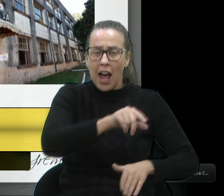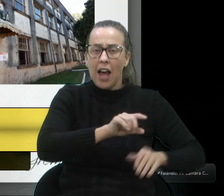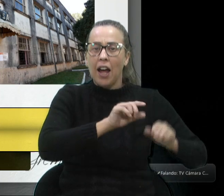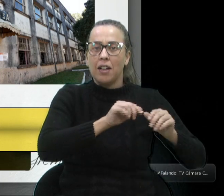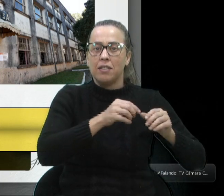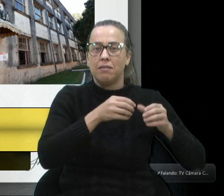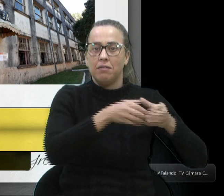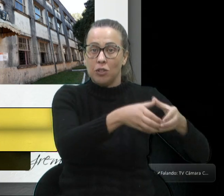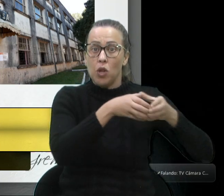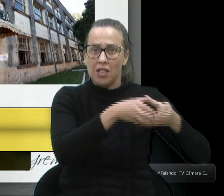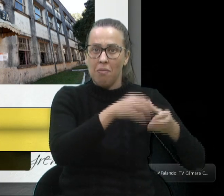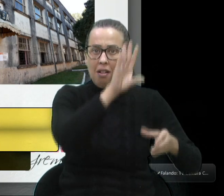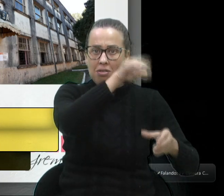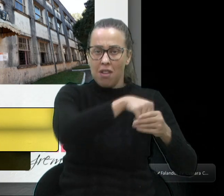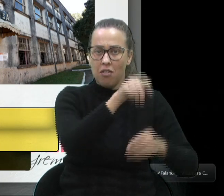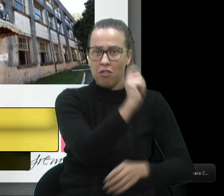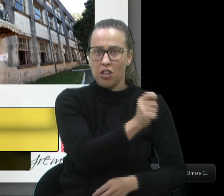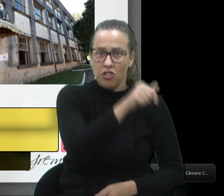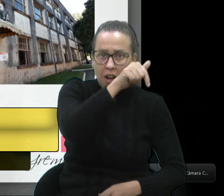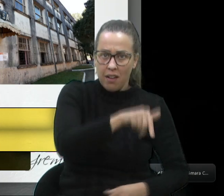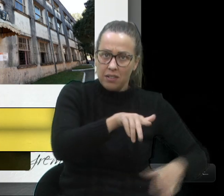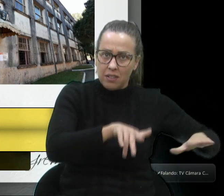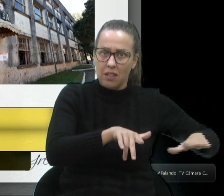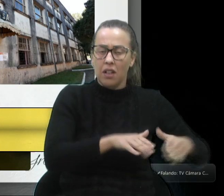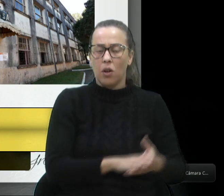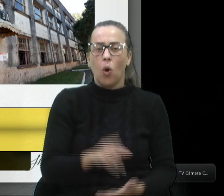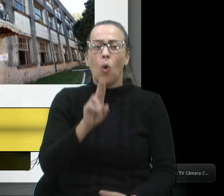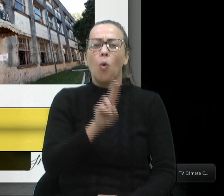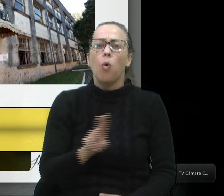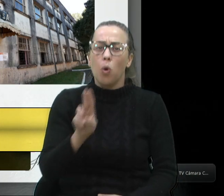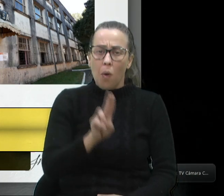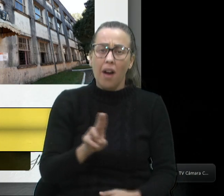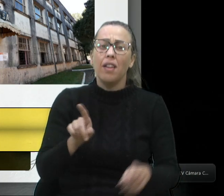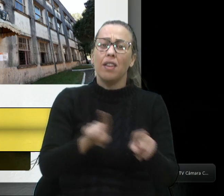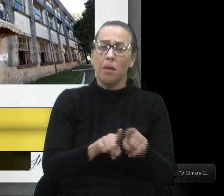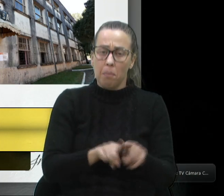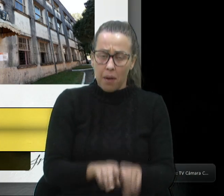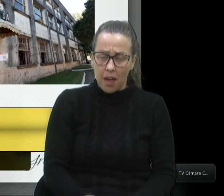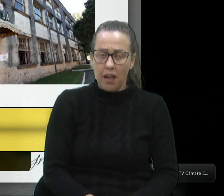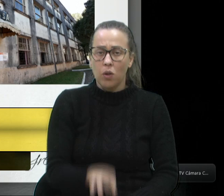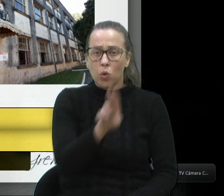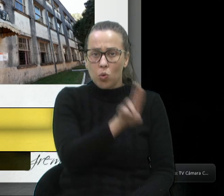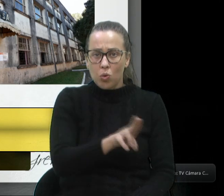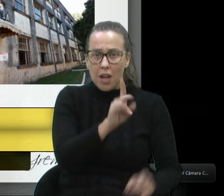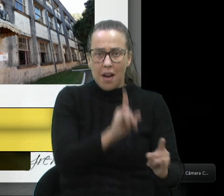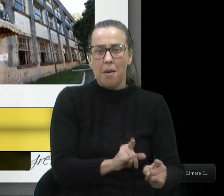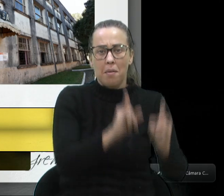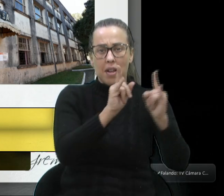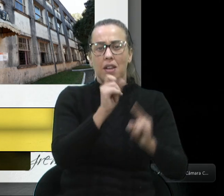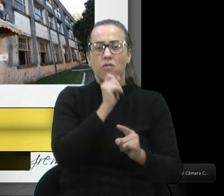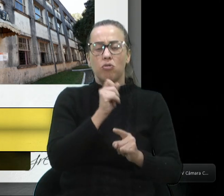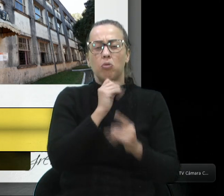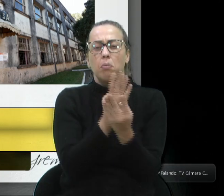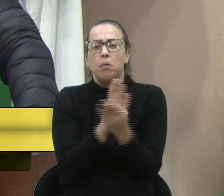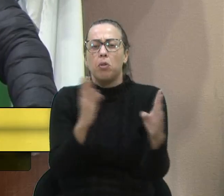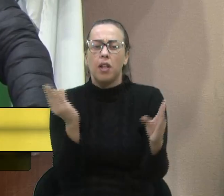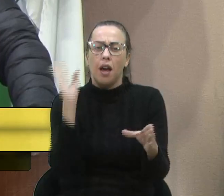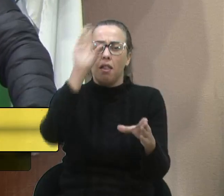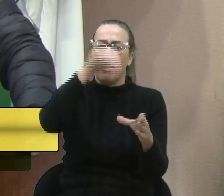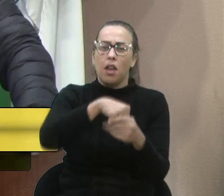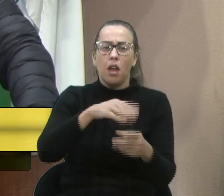turística é gigante. O Uruguai trabalha muito isso, a ocupação de prédios históricos por bibliotecas, por